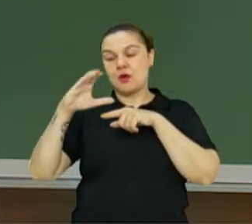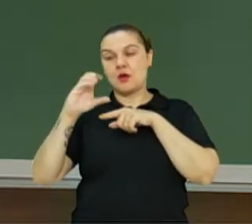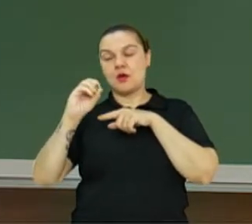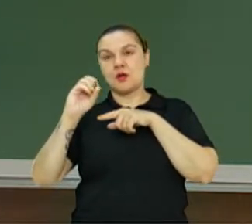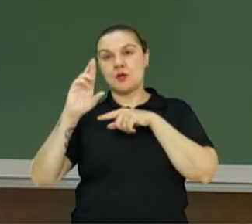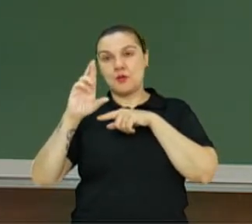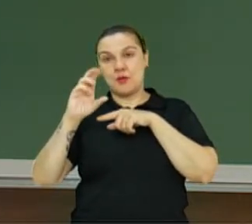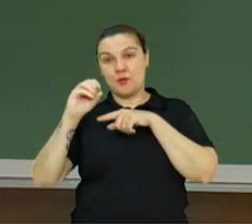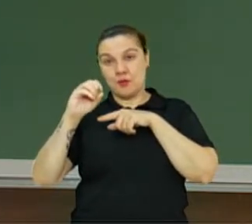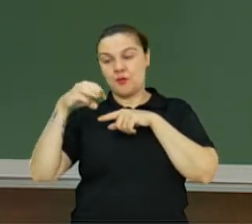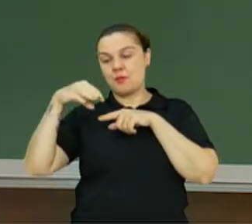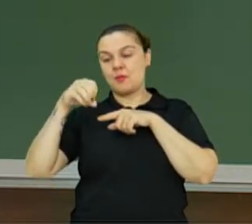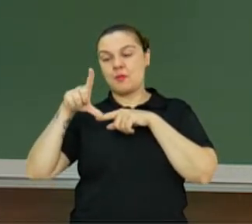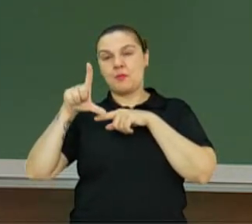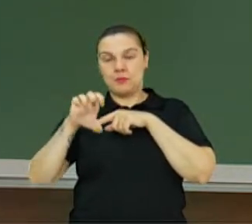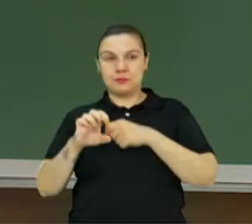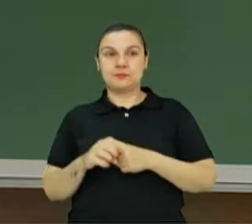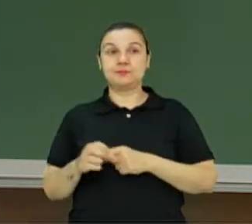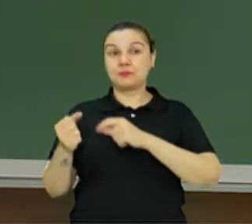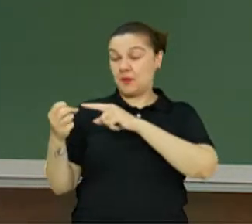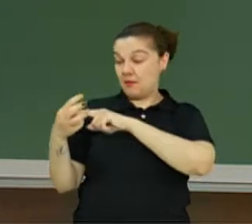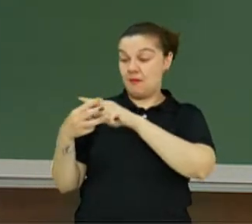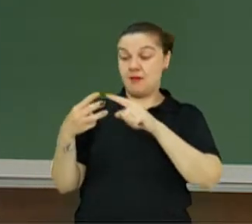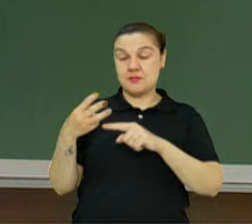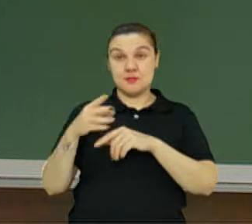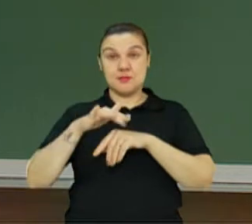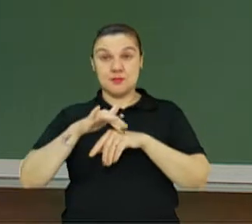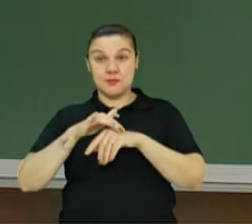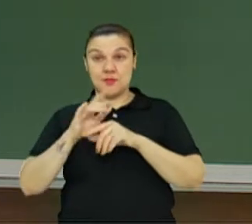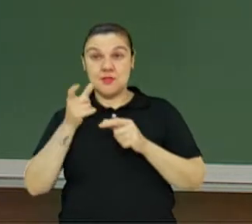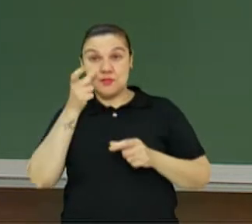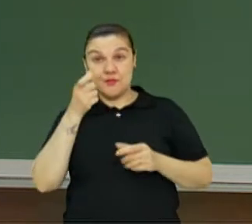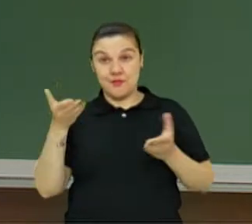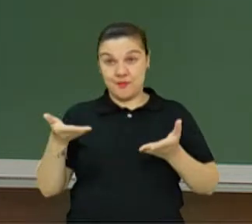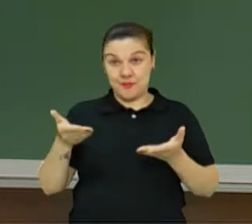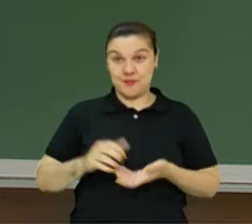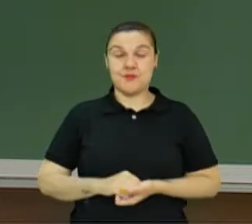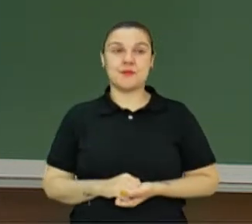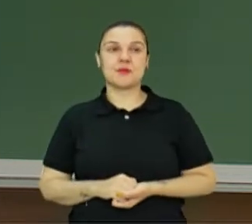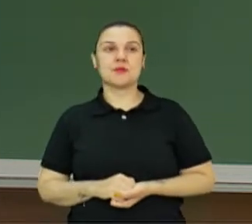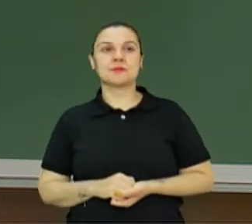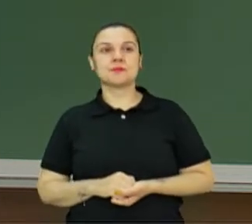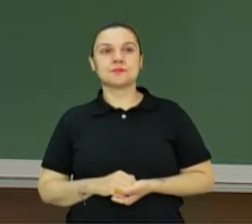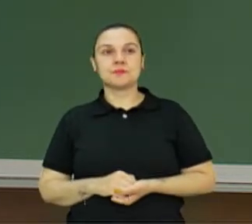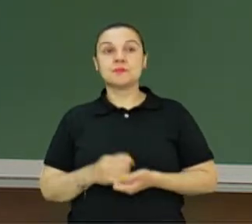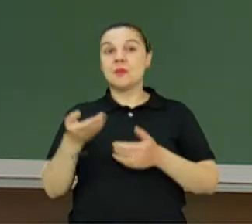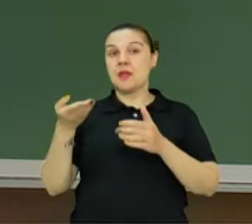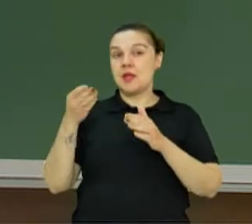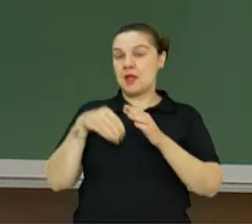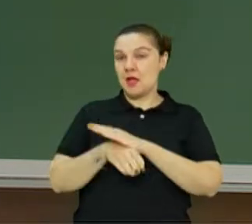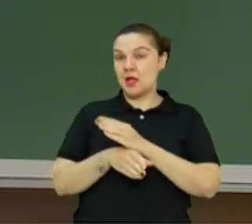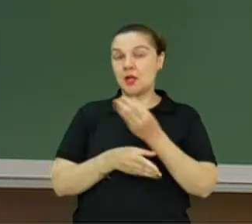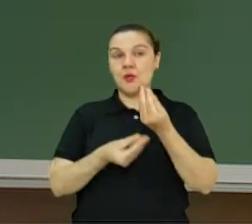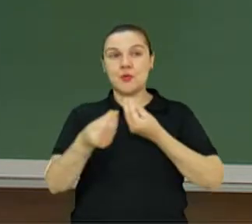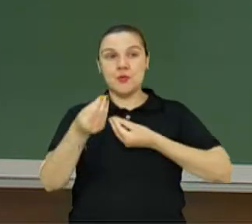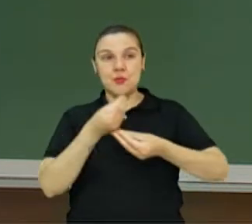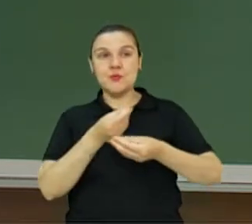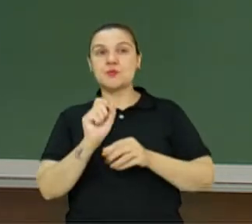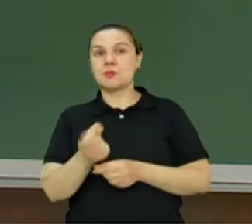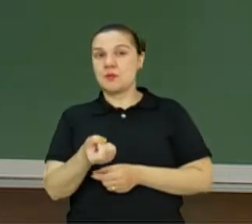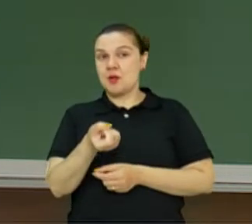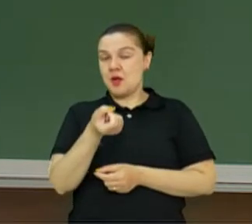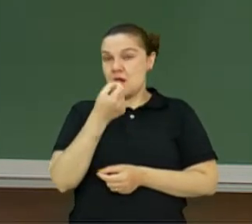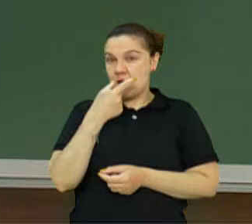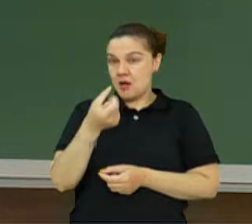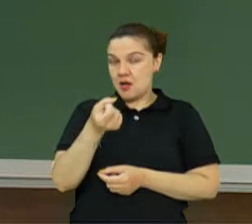mole. Essas doenças, essas três que a gente vai falar nessa aula, elas costumam ser tratadas com o